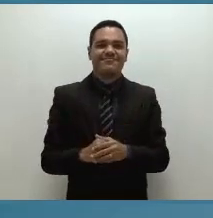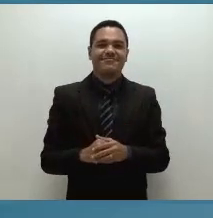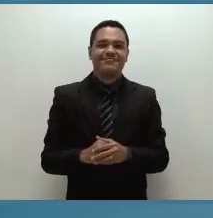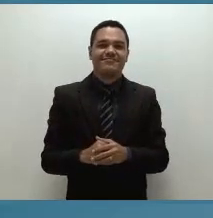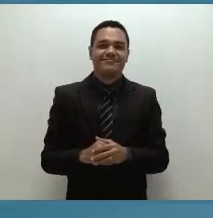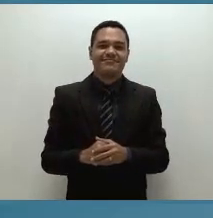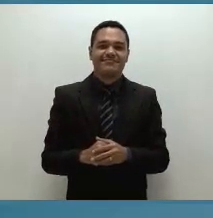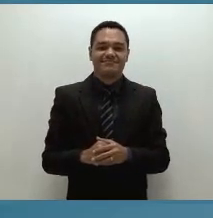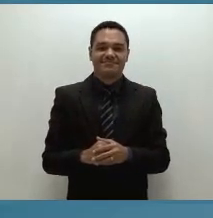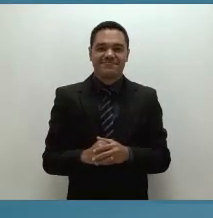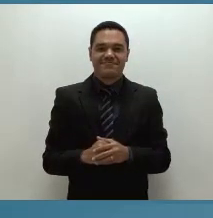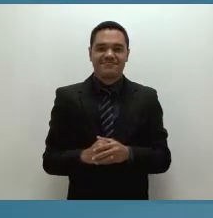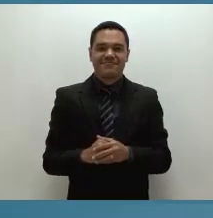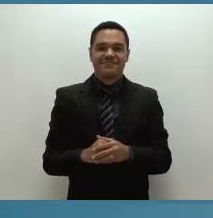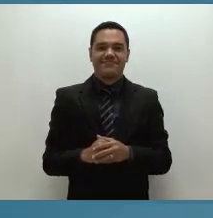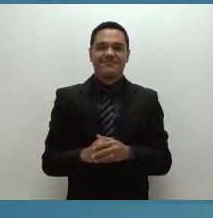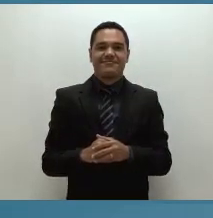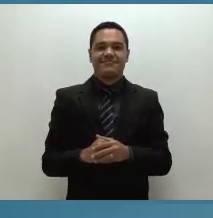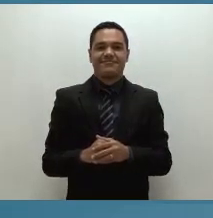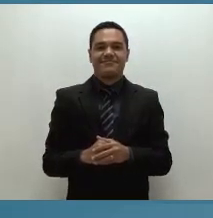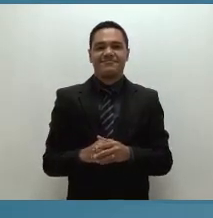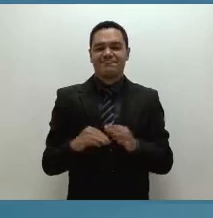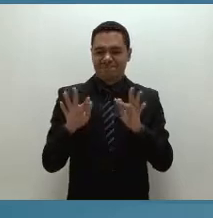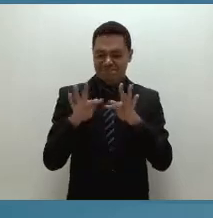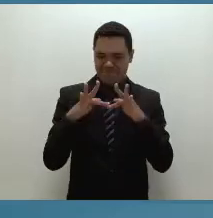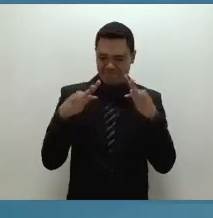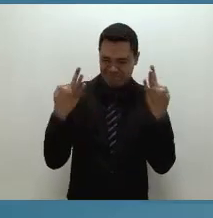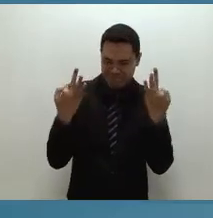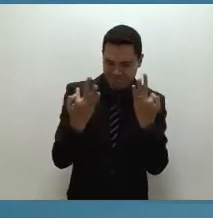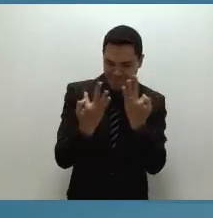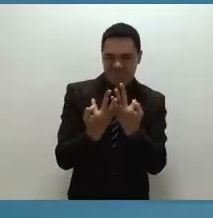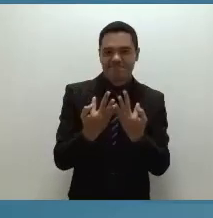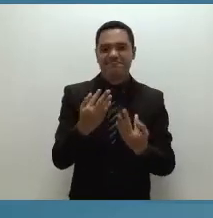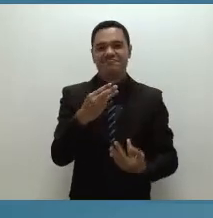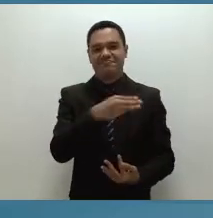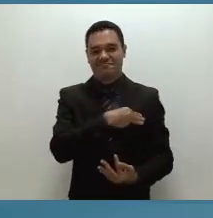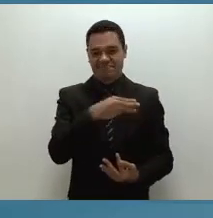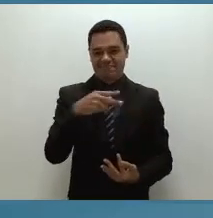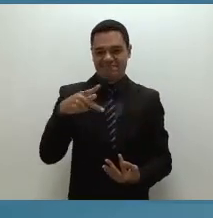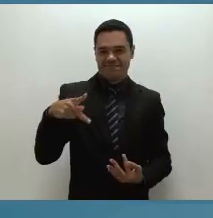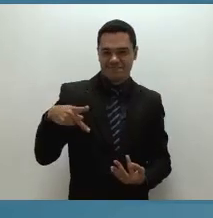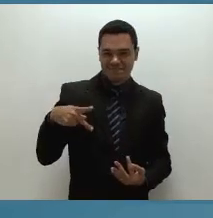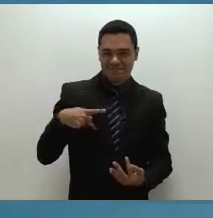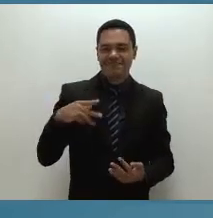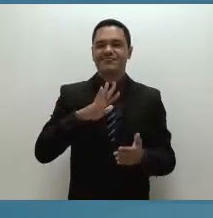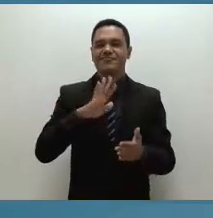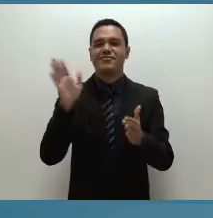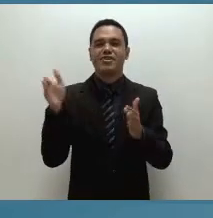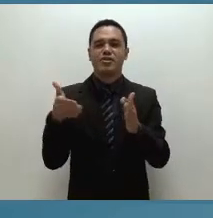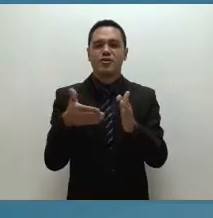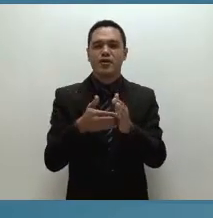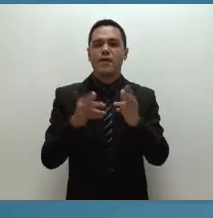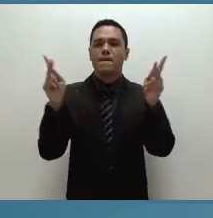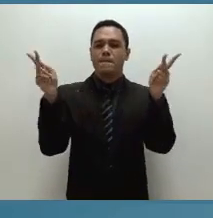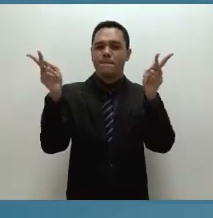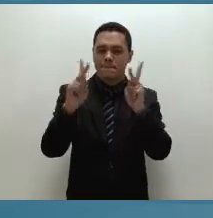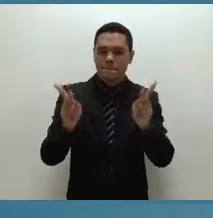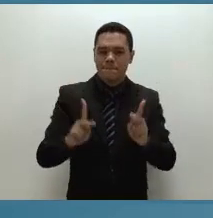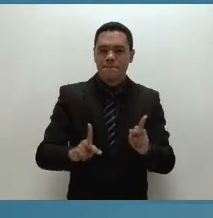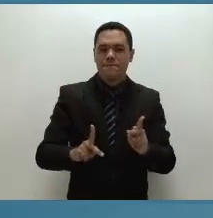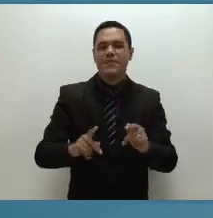terceirizados, terceirizados. Família do Ministério Público, de um modo geral, muita paz, muita luz, muito Deus no